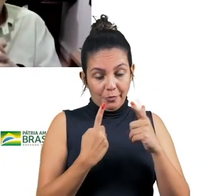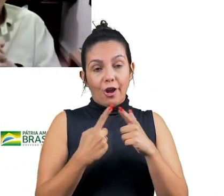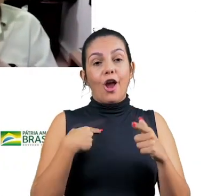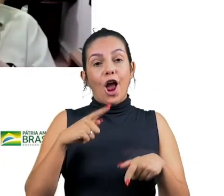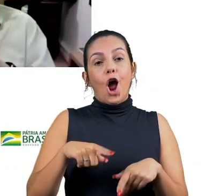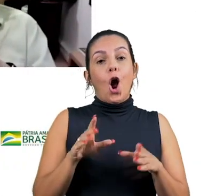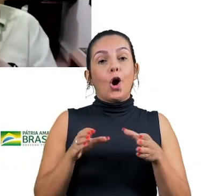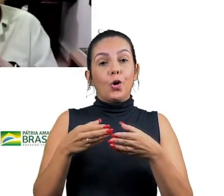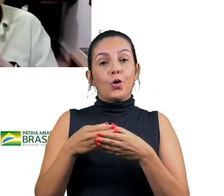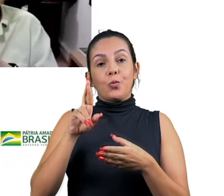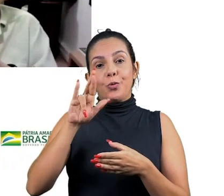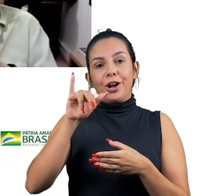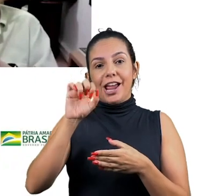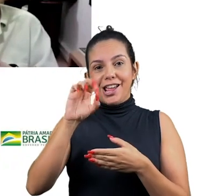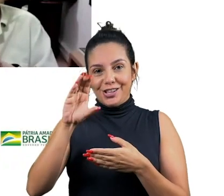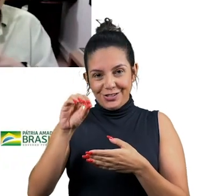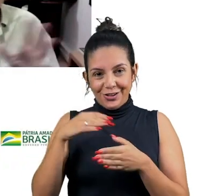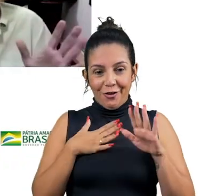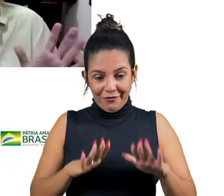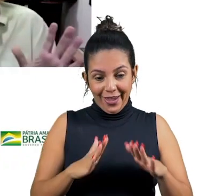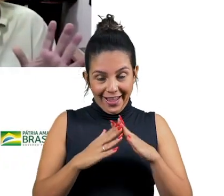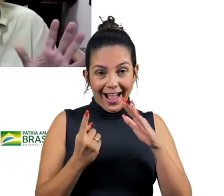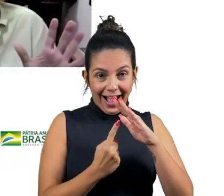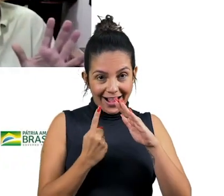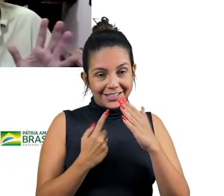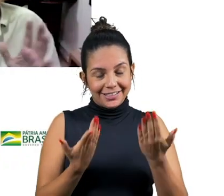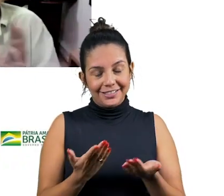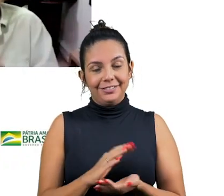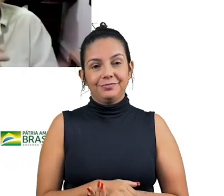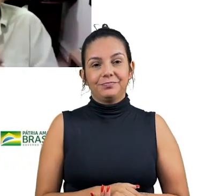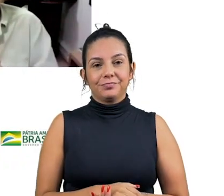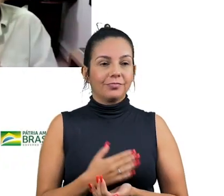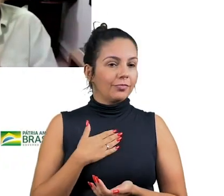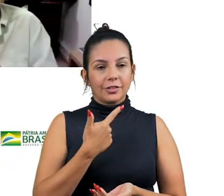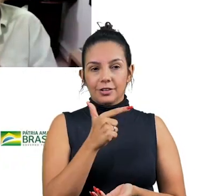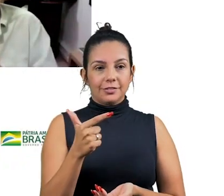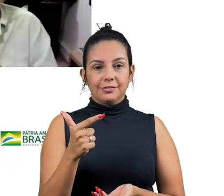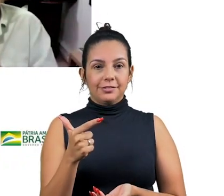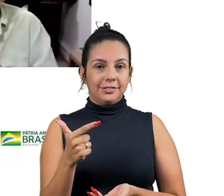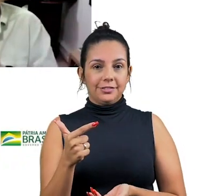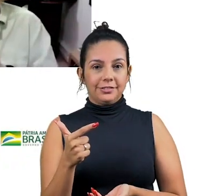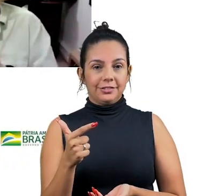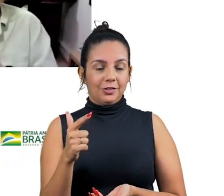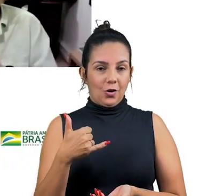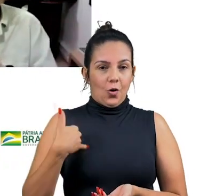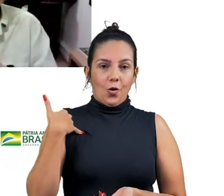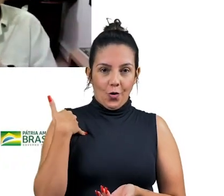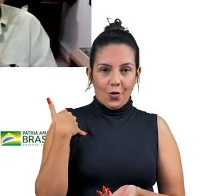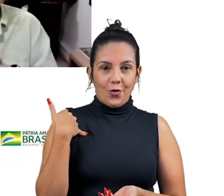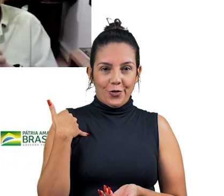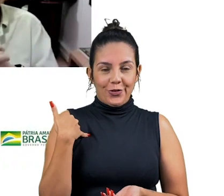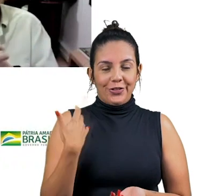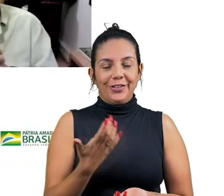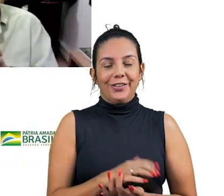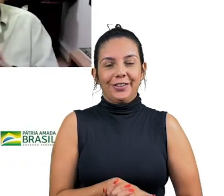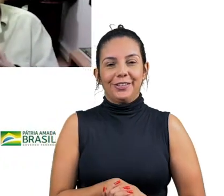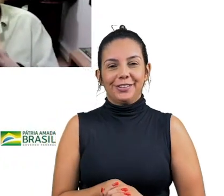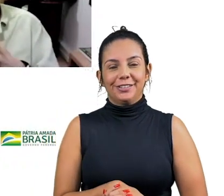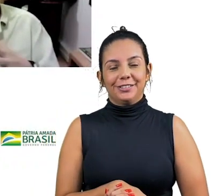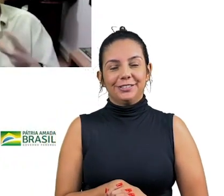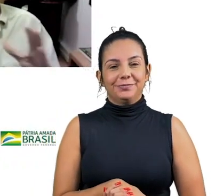do chamado grupo de risco, sem nenhum orgulho de fazer parte desse